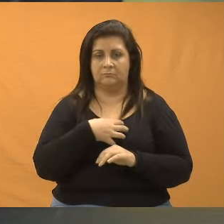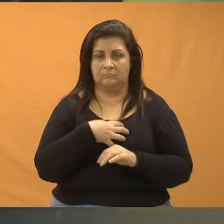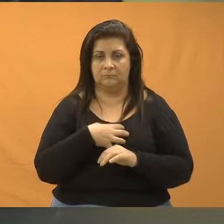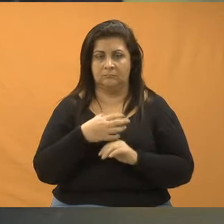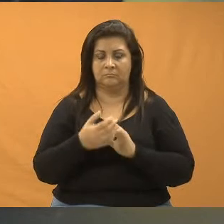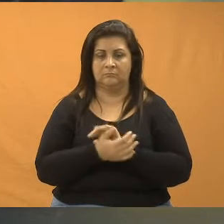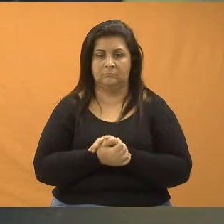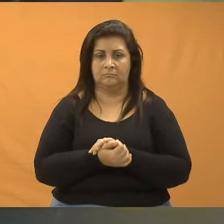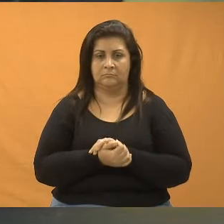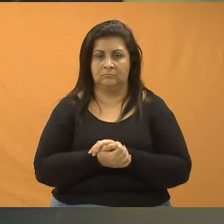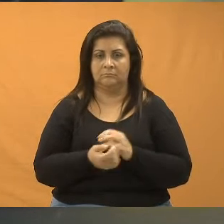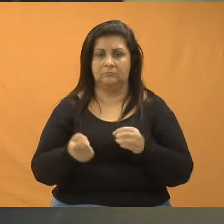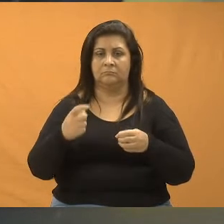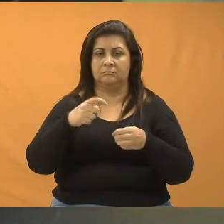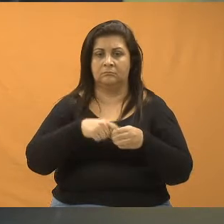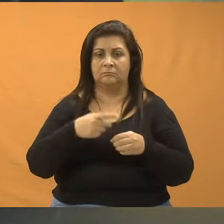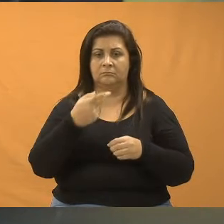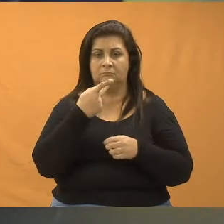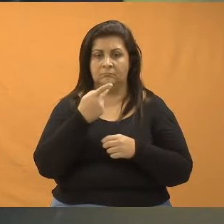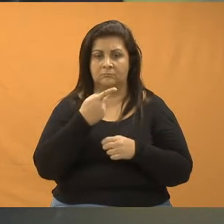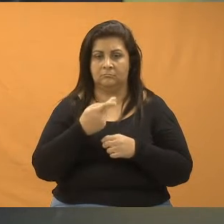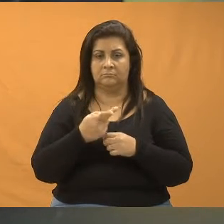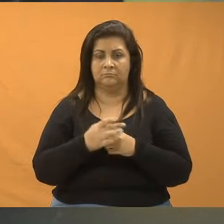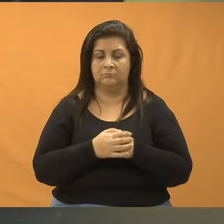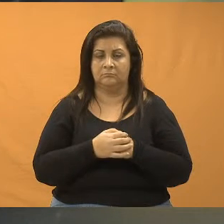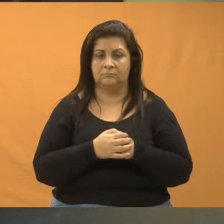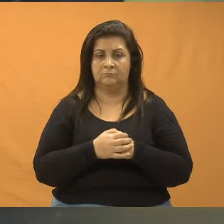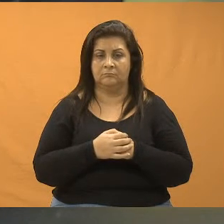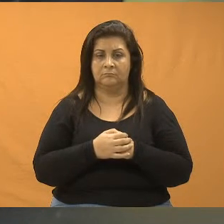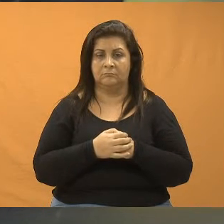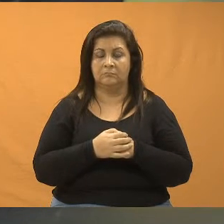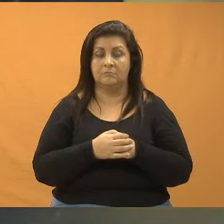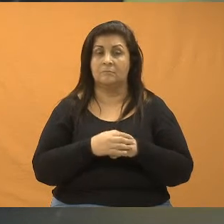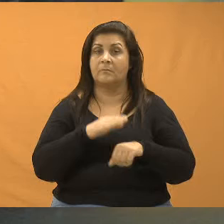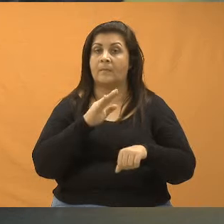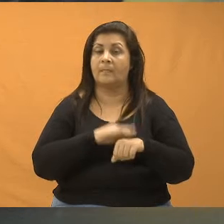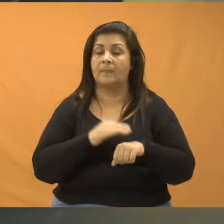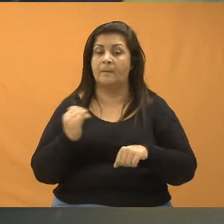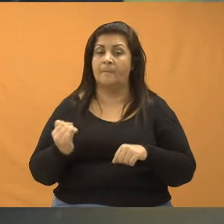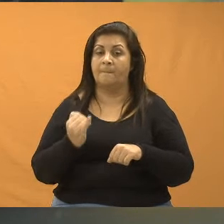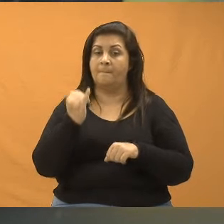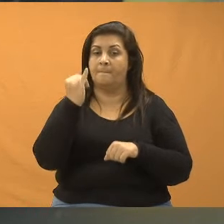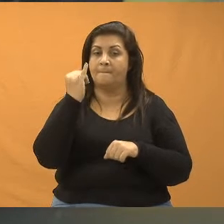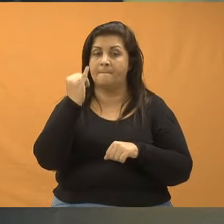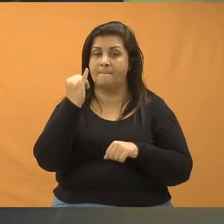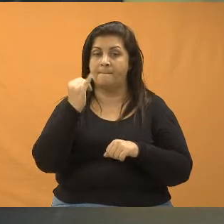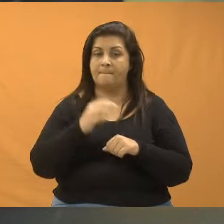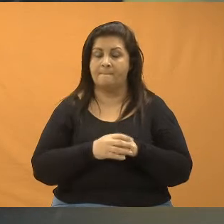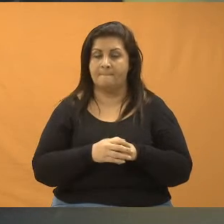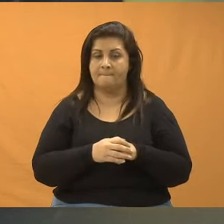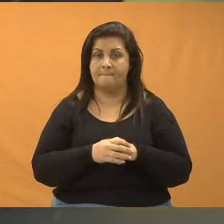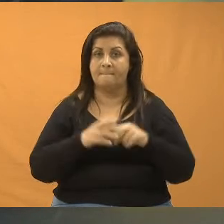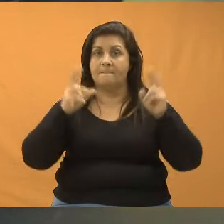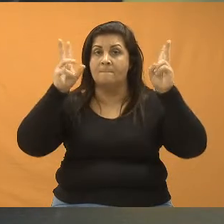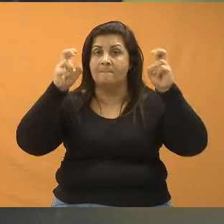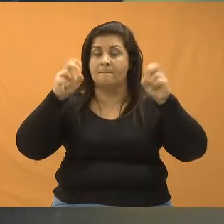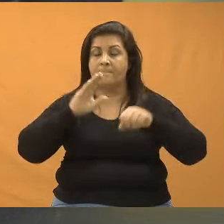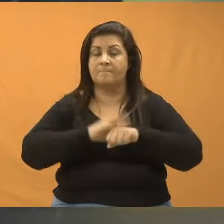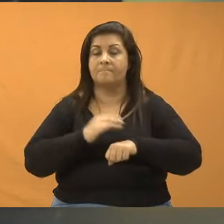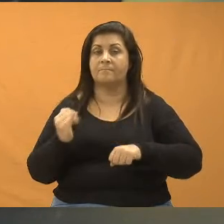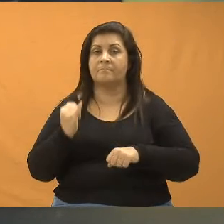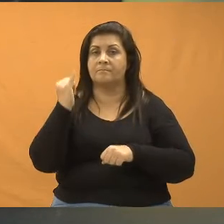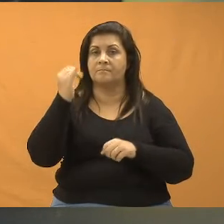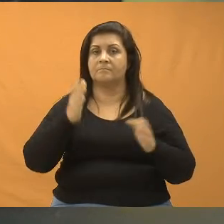Volto a falar que vai ser um dos pontos mais importantes, um dos temas mais